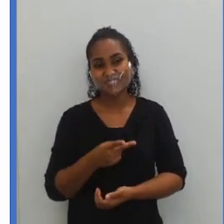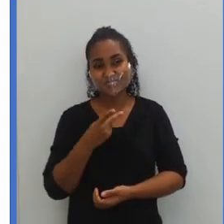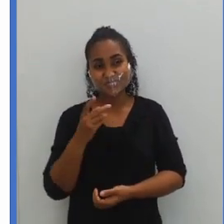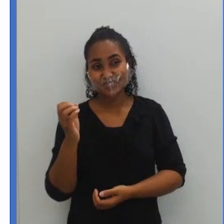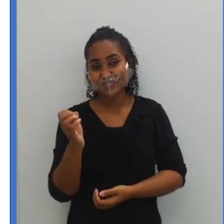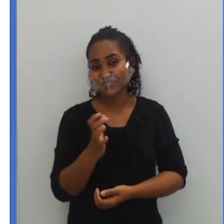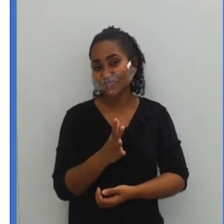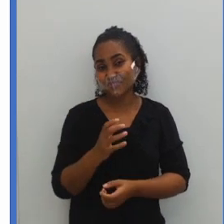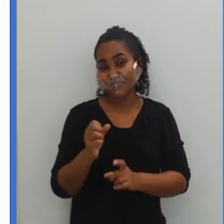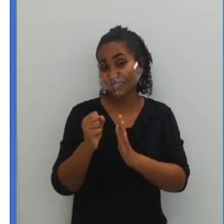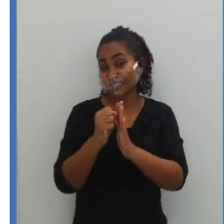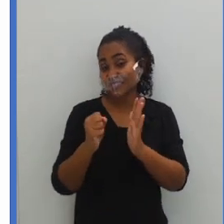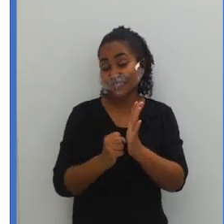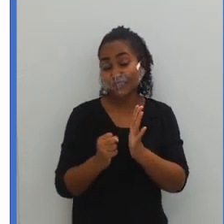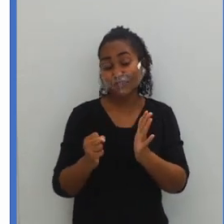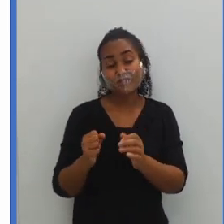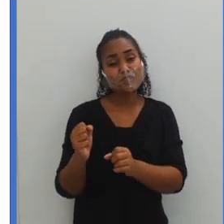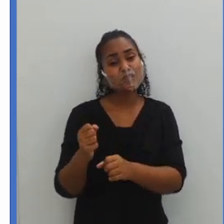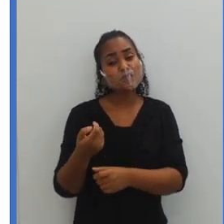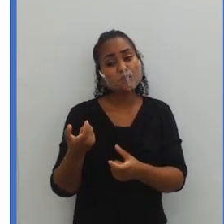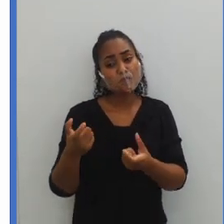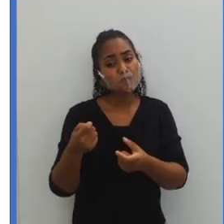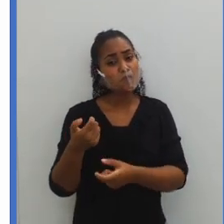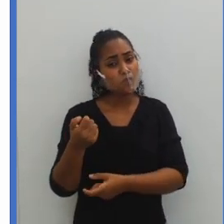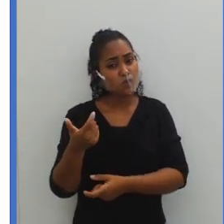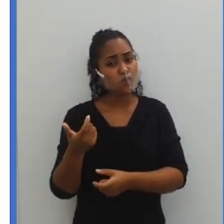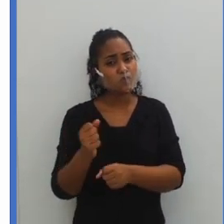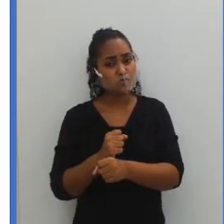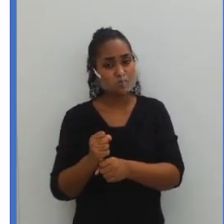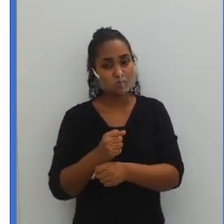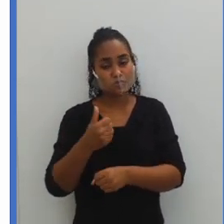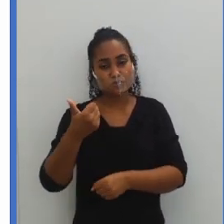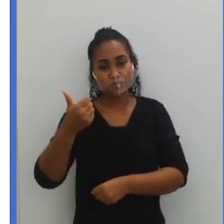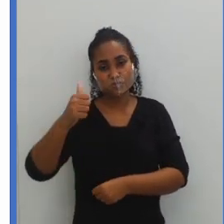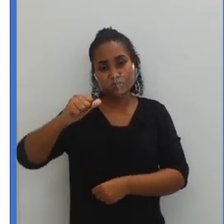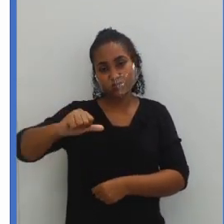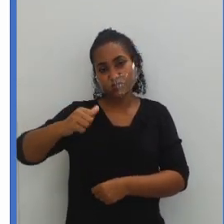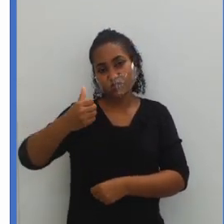gente não está falando de coisas de séculos atrás, a gente está falando de pouco tempo atrás. Em